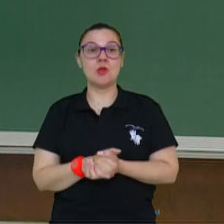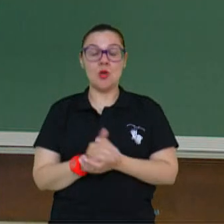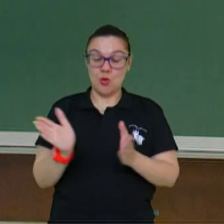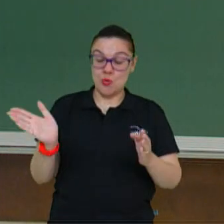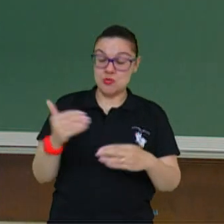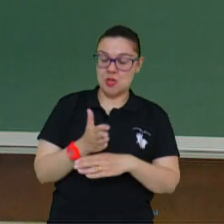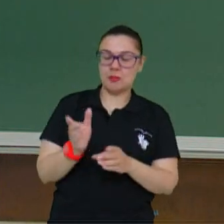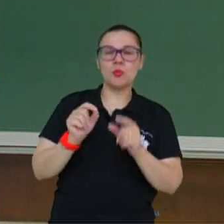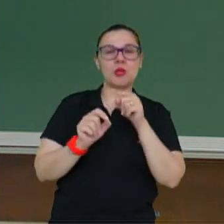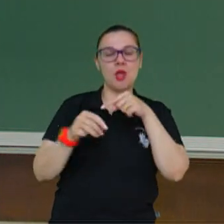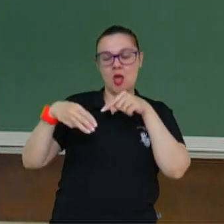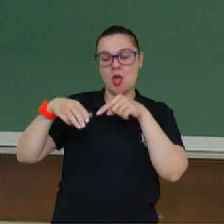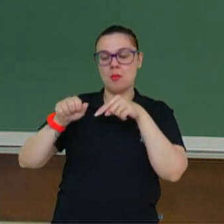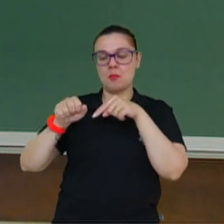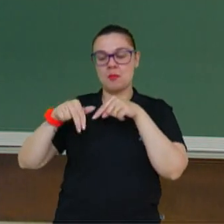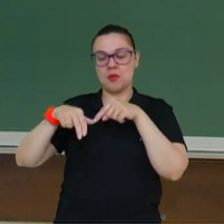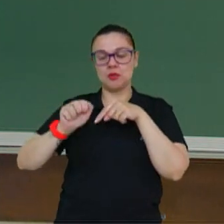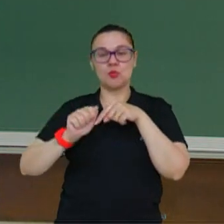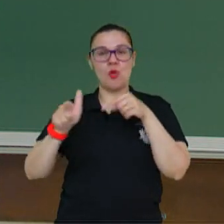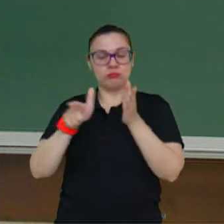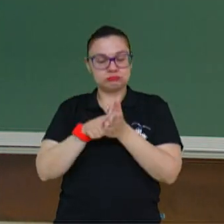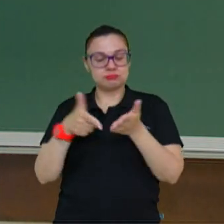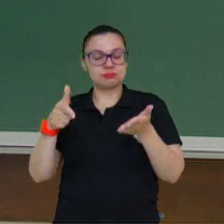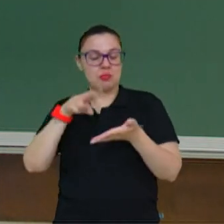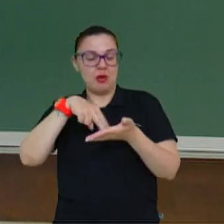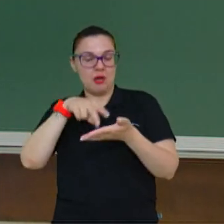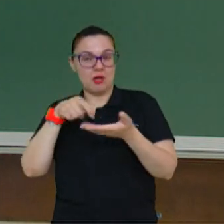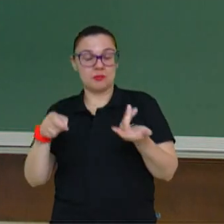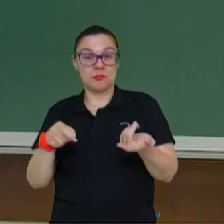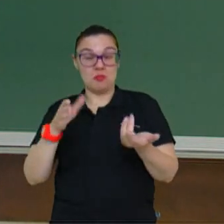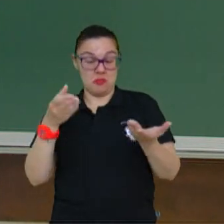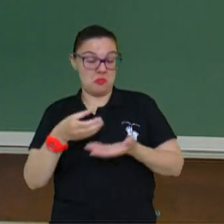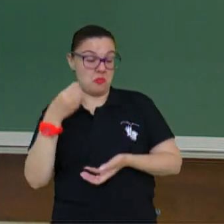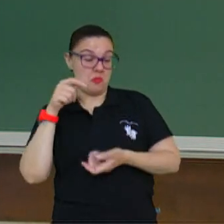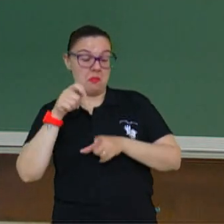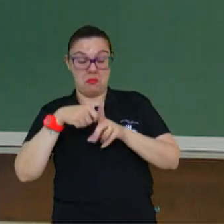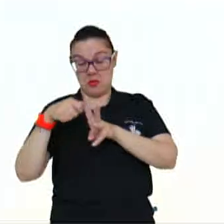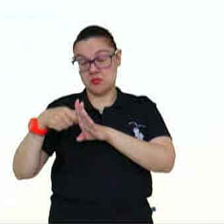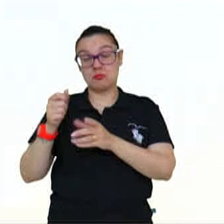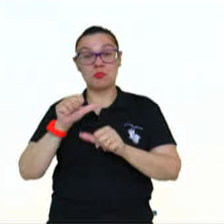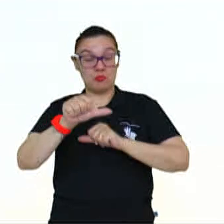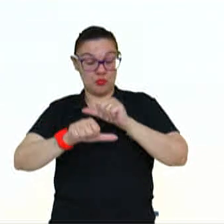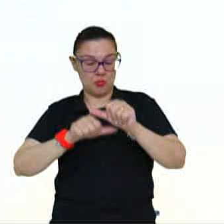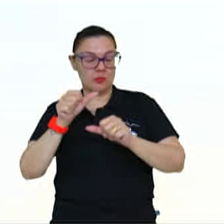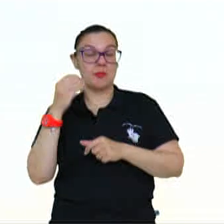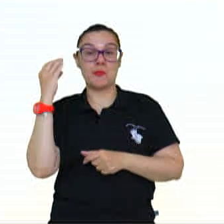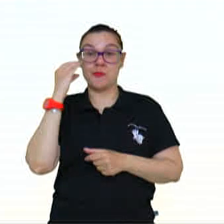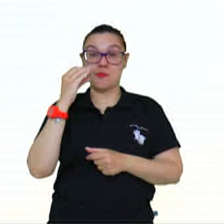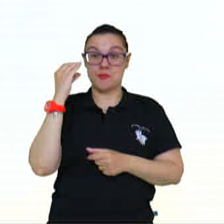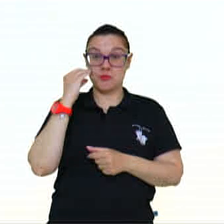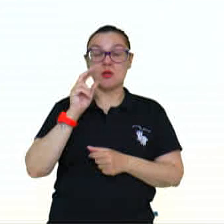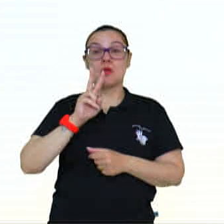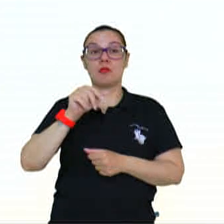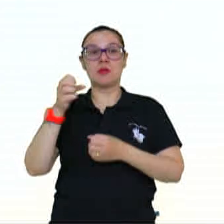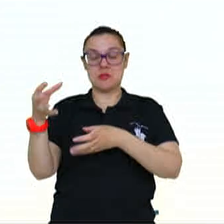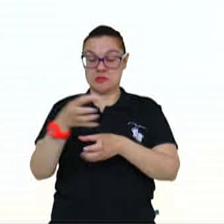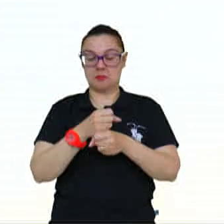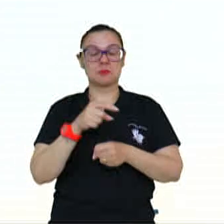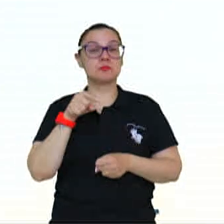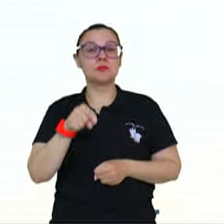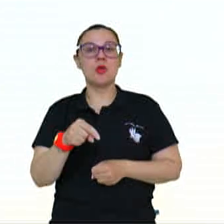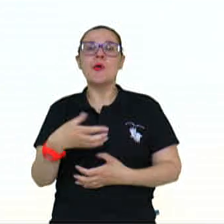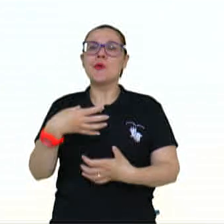labirinto dos manuais. Título: há alguns meses troquei meu celular. Já começou com a ideia dele, o que ele vai tratar.